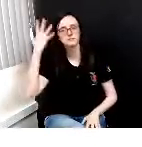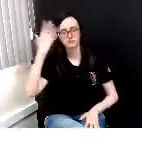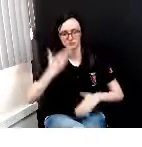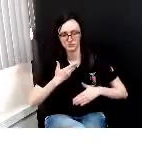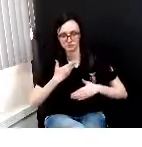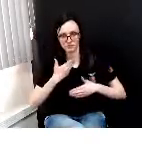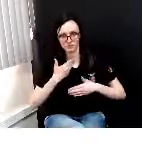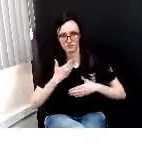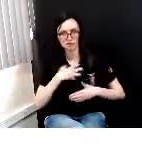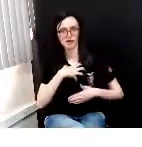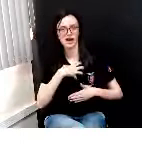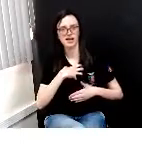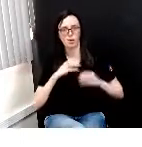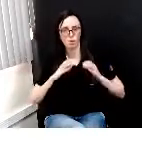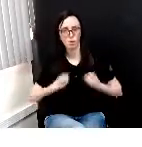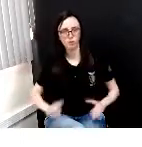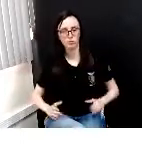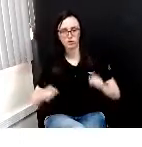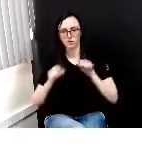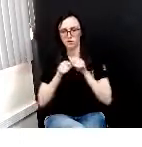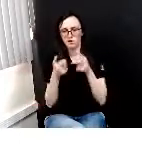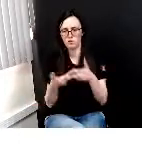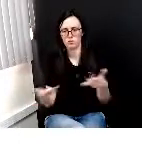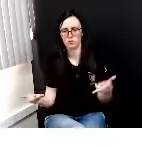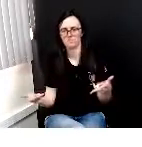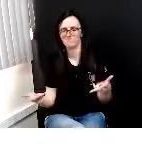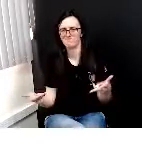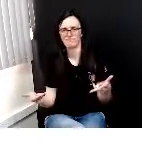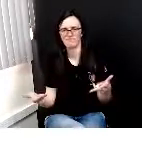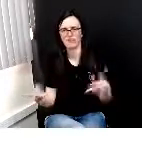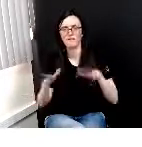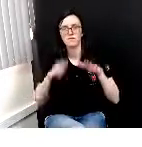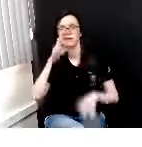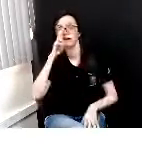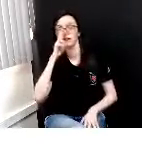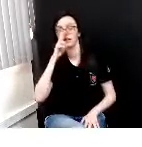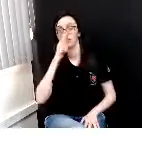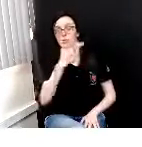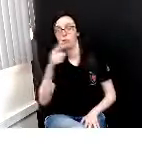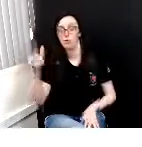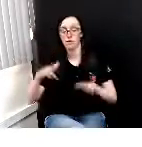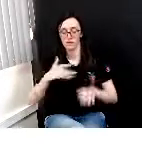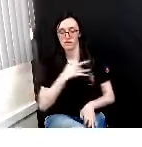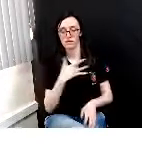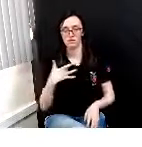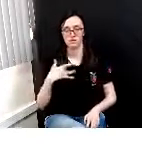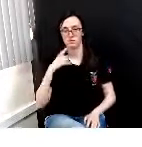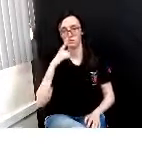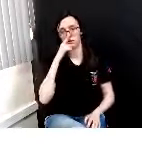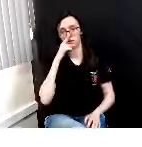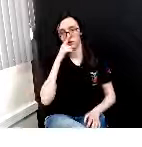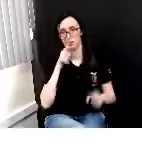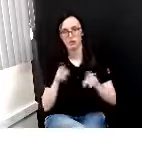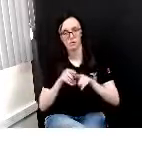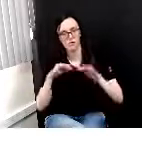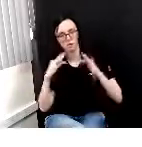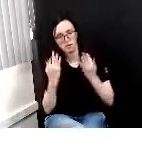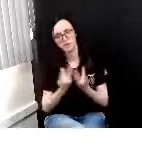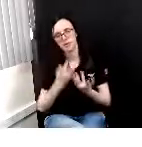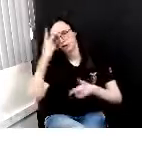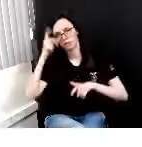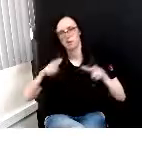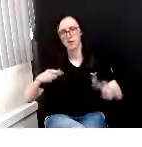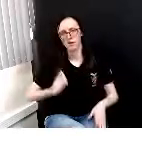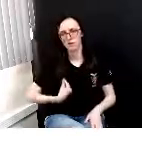desenvolvendo atitudes, ações, colocando em risco a sua própria saúde, dos seus familiares, das pessoas com